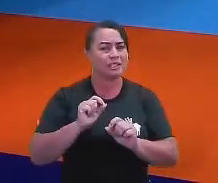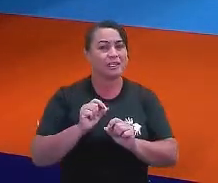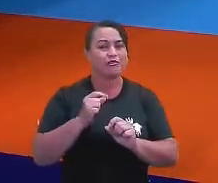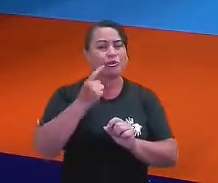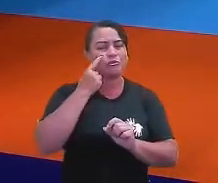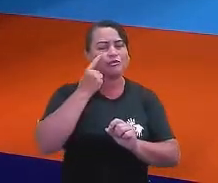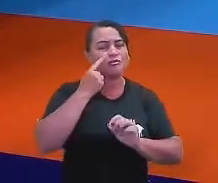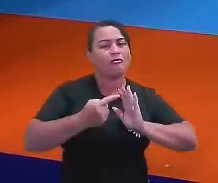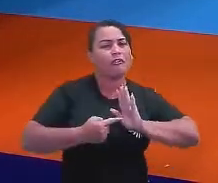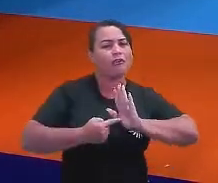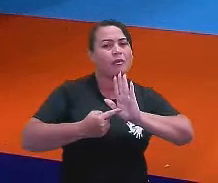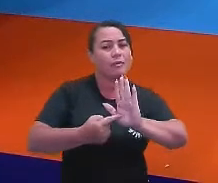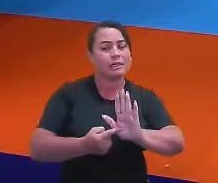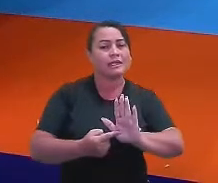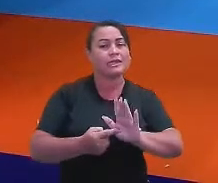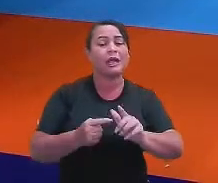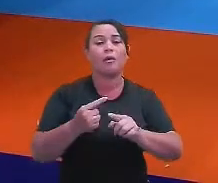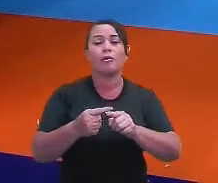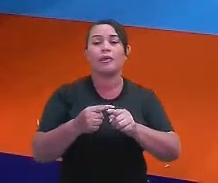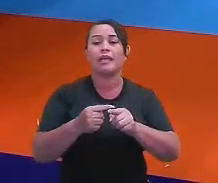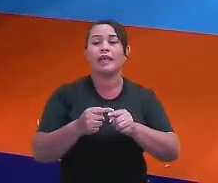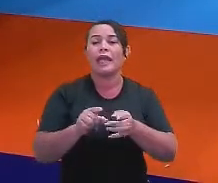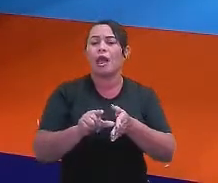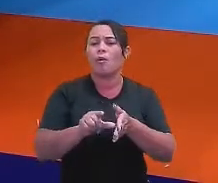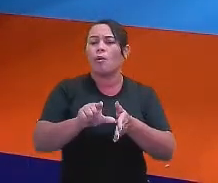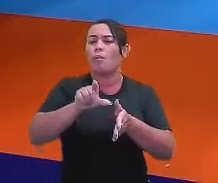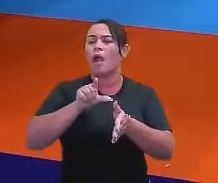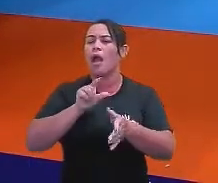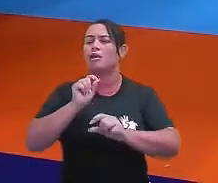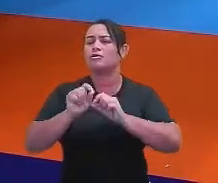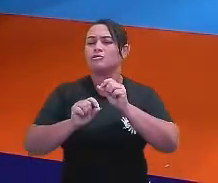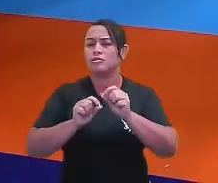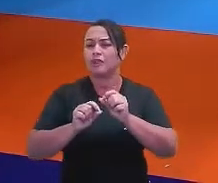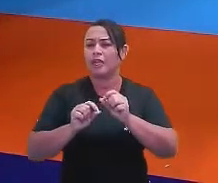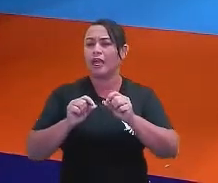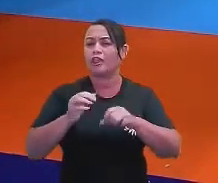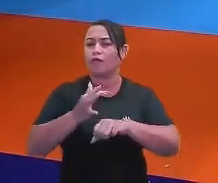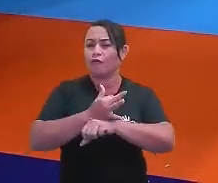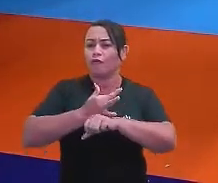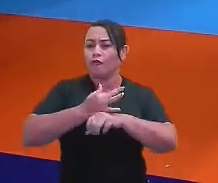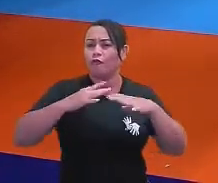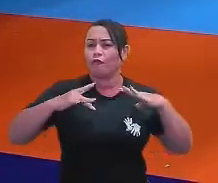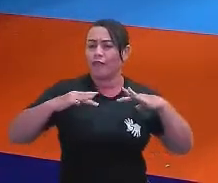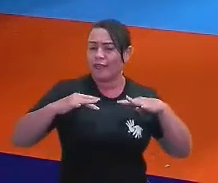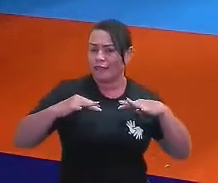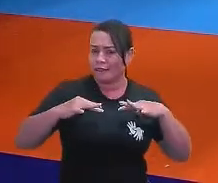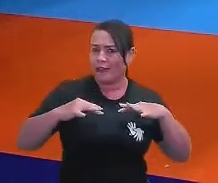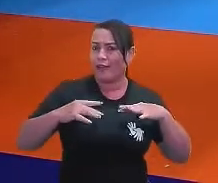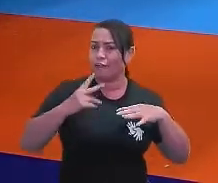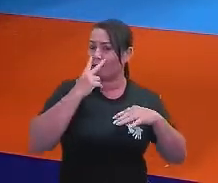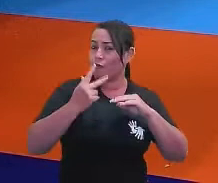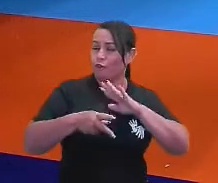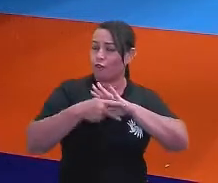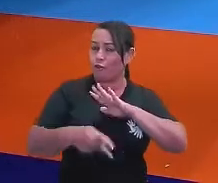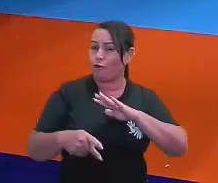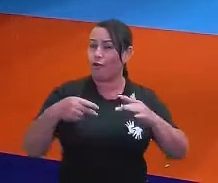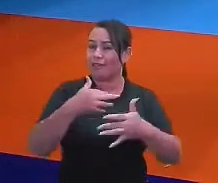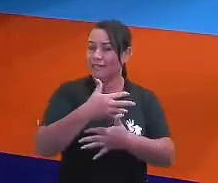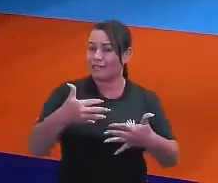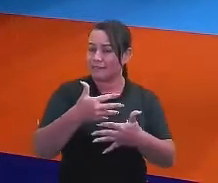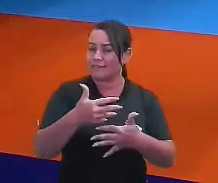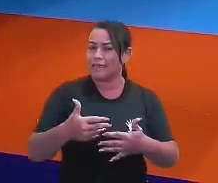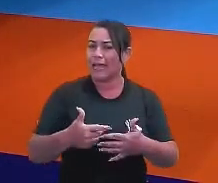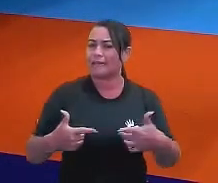trabalhando às vésperas do feriado da cidade da Vitória de Santo Antão, da Batalha do Monte das Tabocas, né?